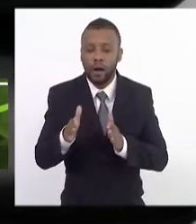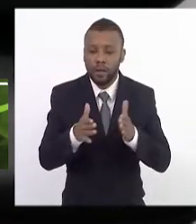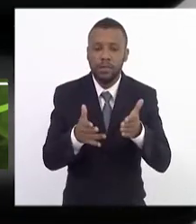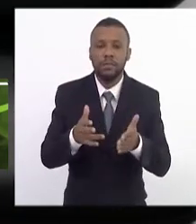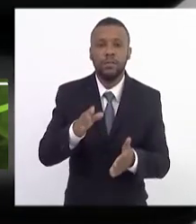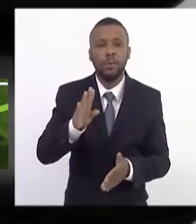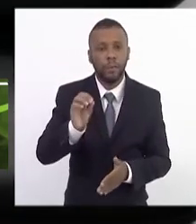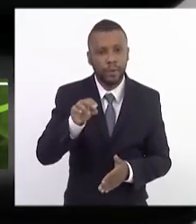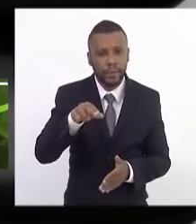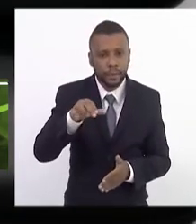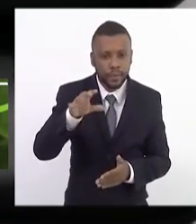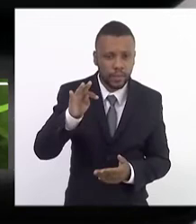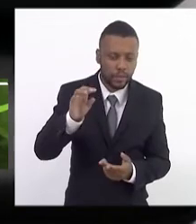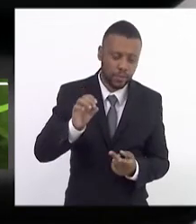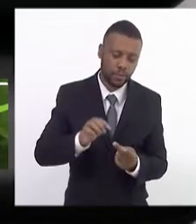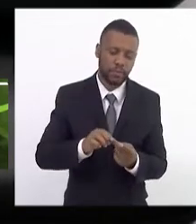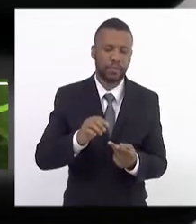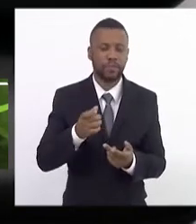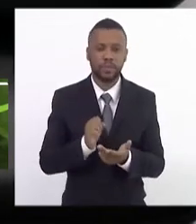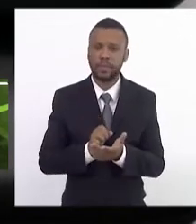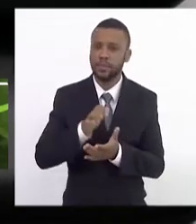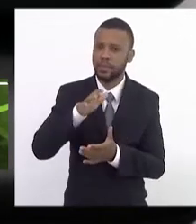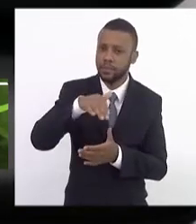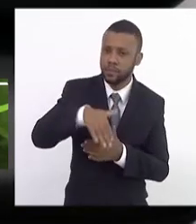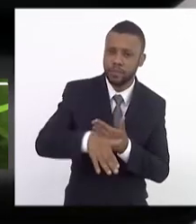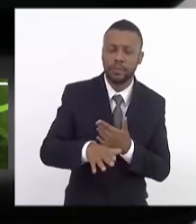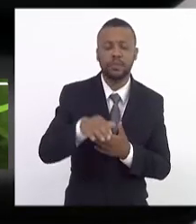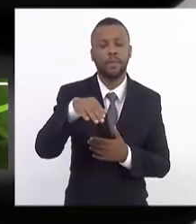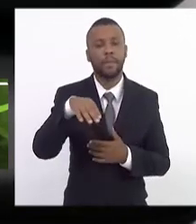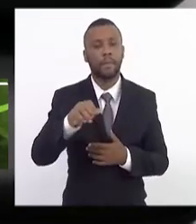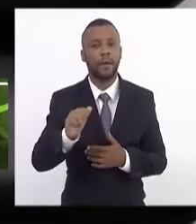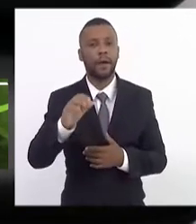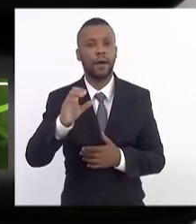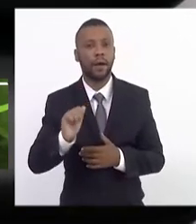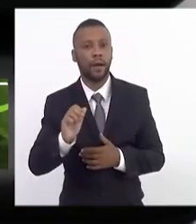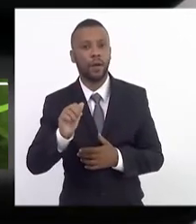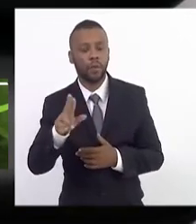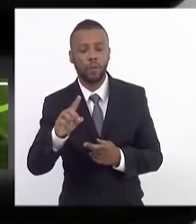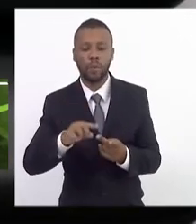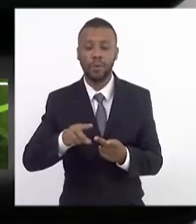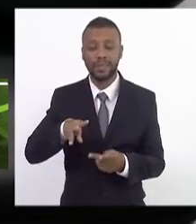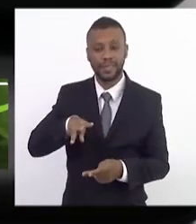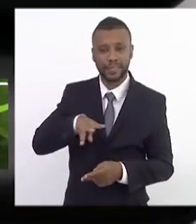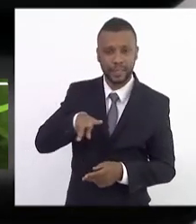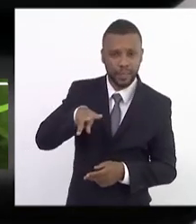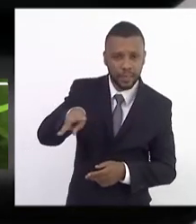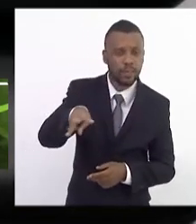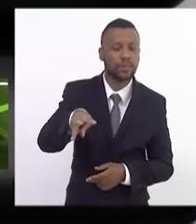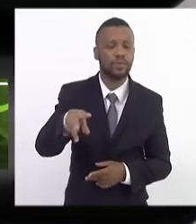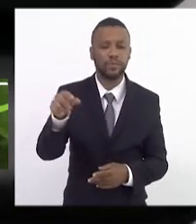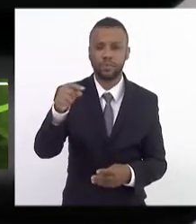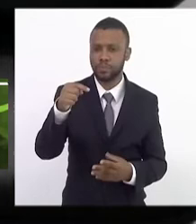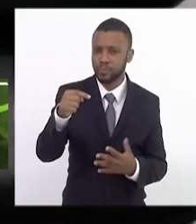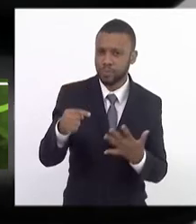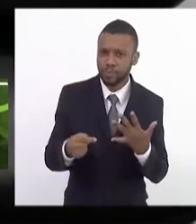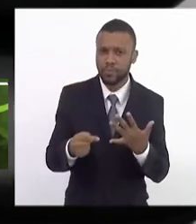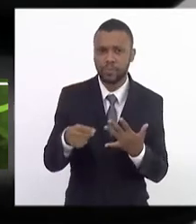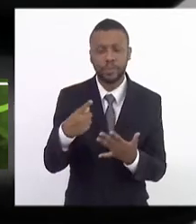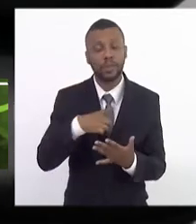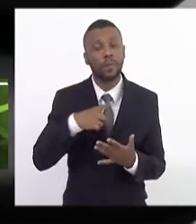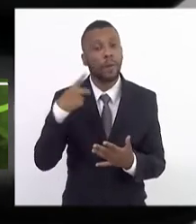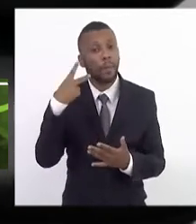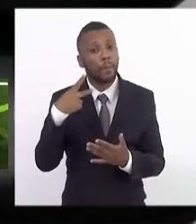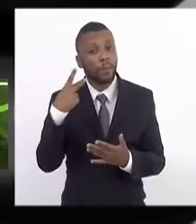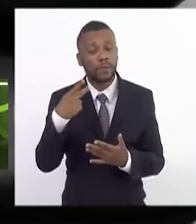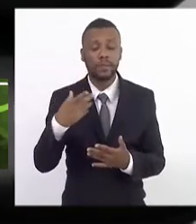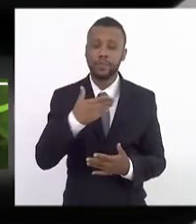Macacu, Três Rios, lugares que a gente precisa preservar nossas nascentes, que a gente precisa, né, de ter uma política pública assertiva voltada